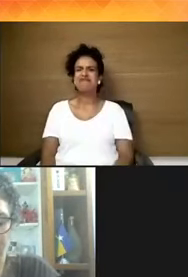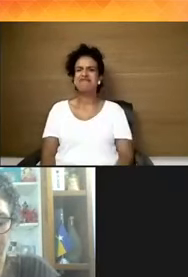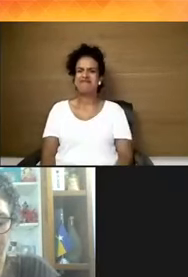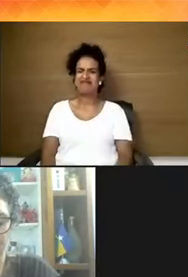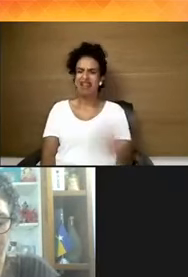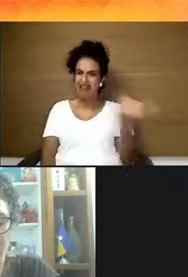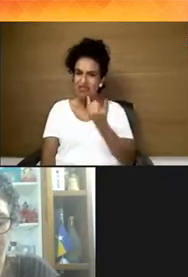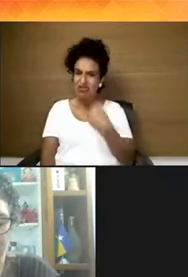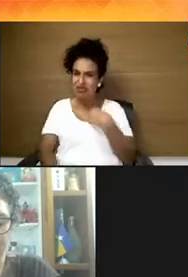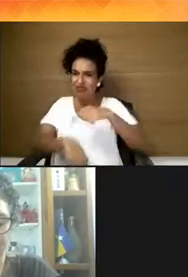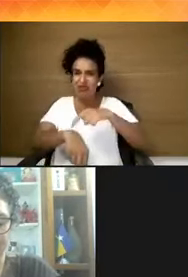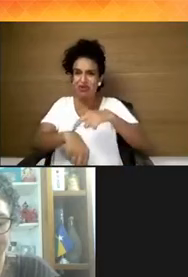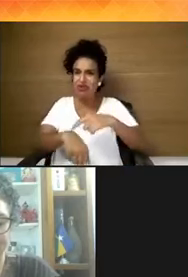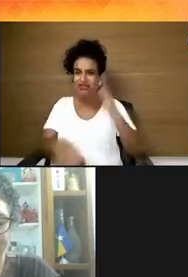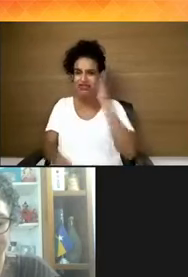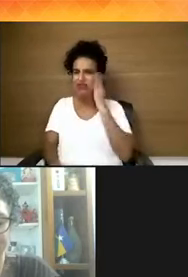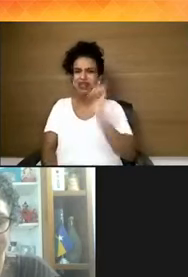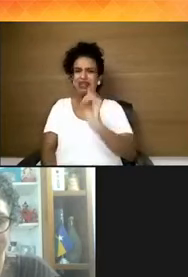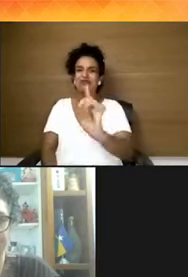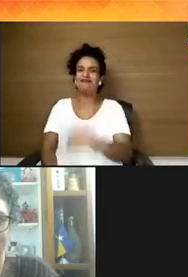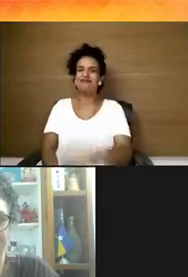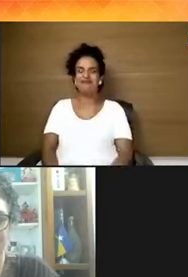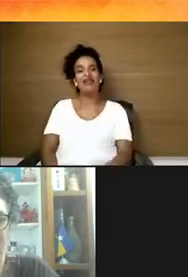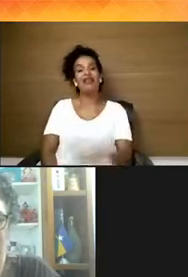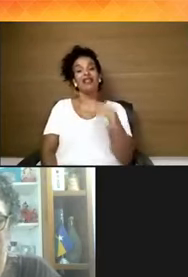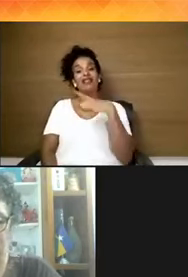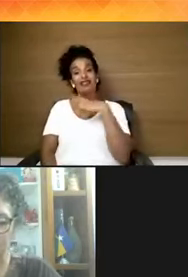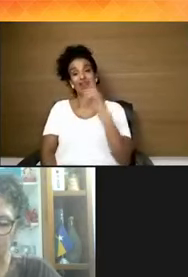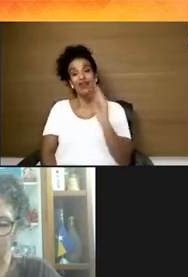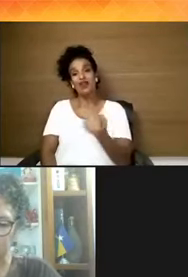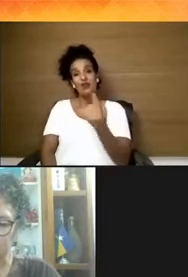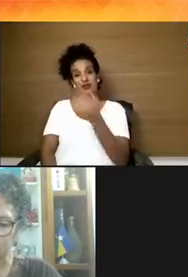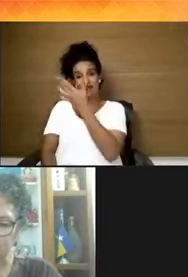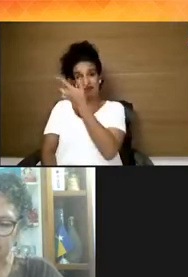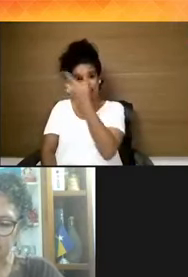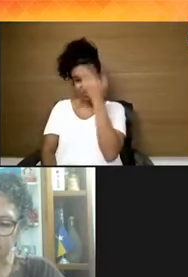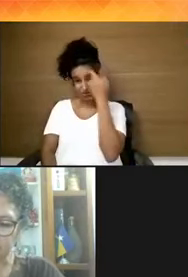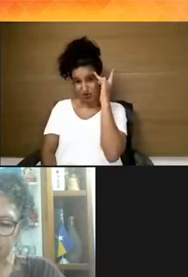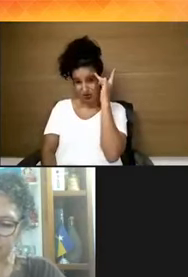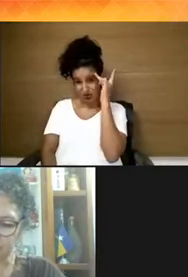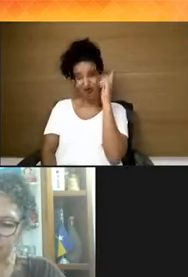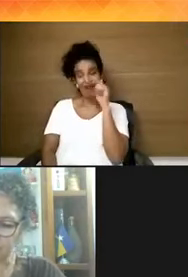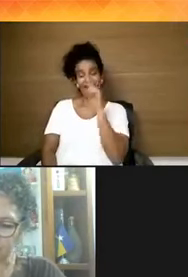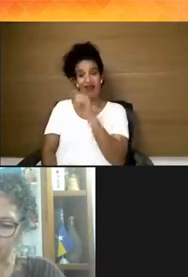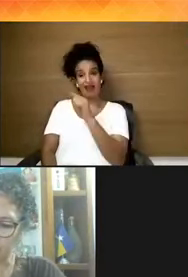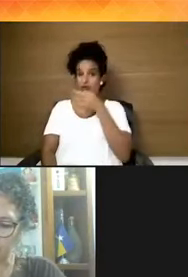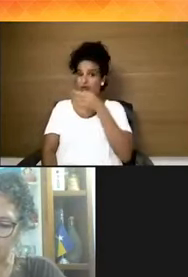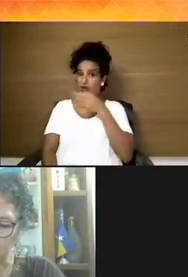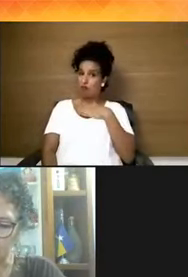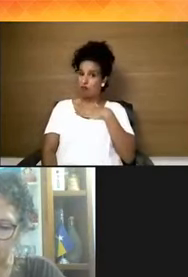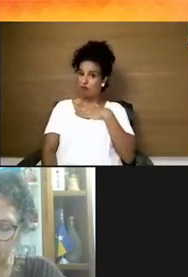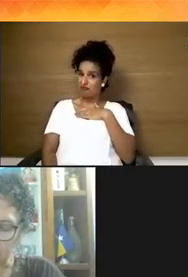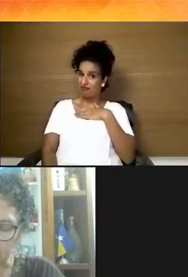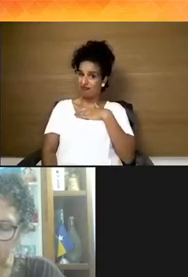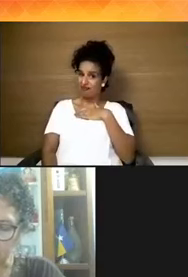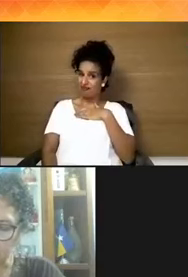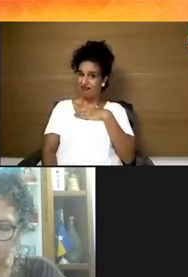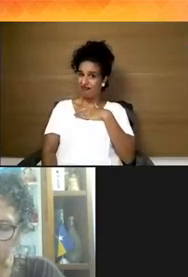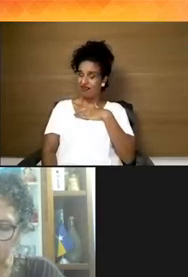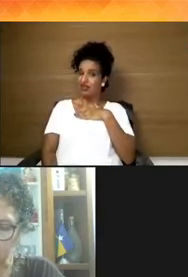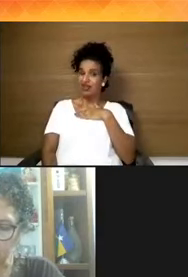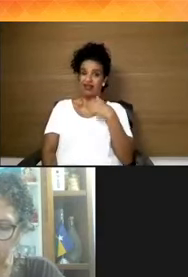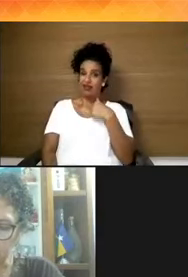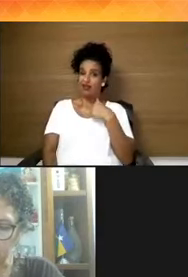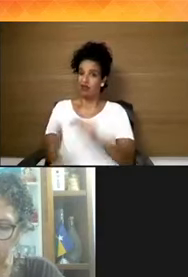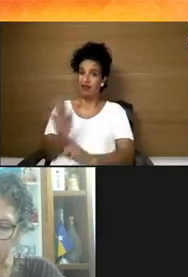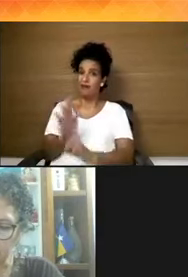Tem uma pessoa, isso é do meu ponto de vista, obviamente, né? Não estou representando nenhuma instituição aqui